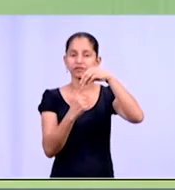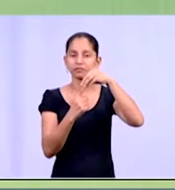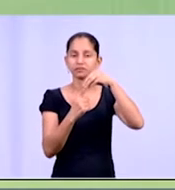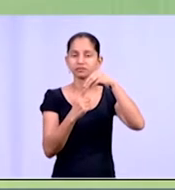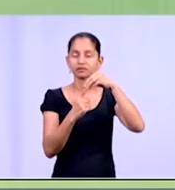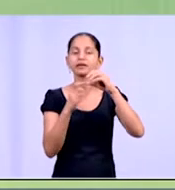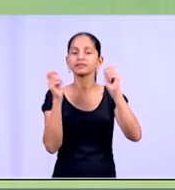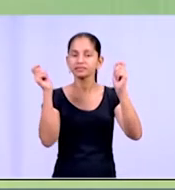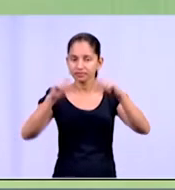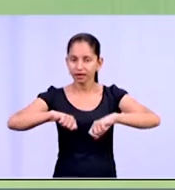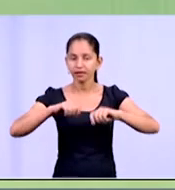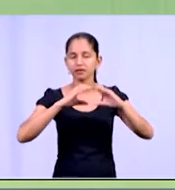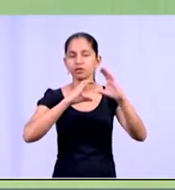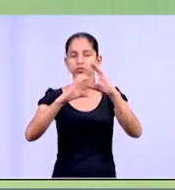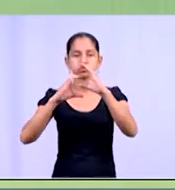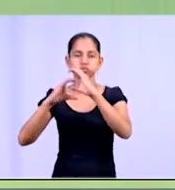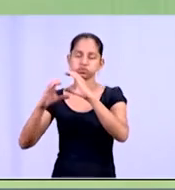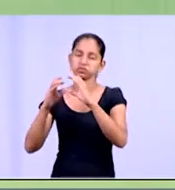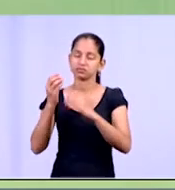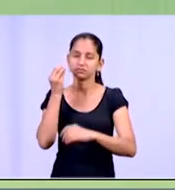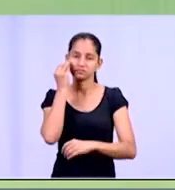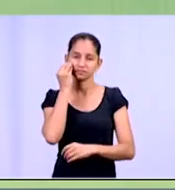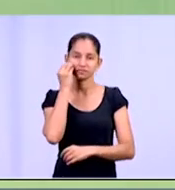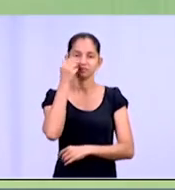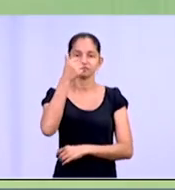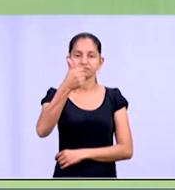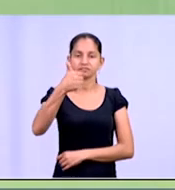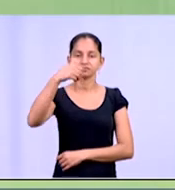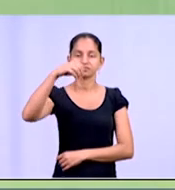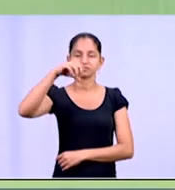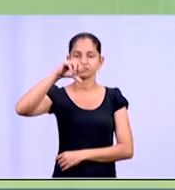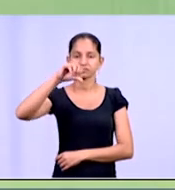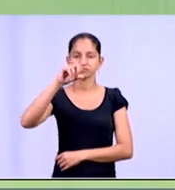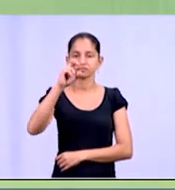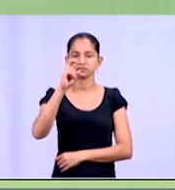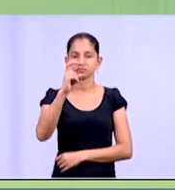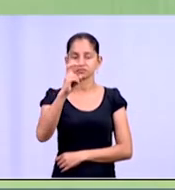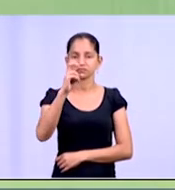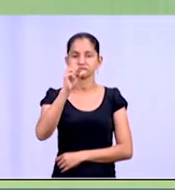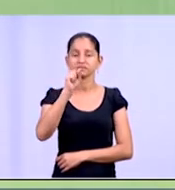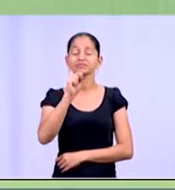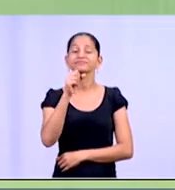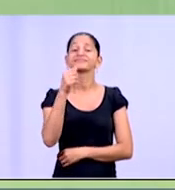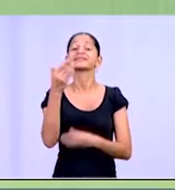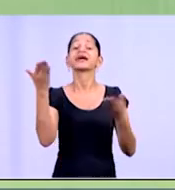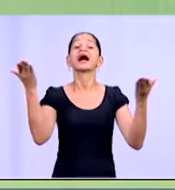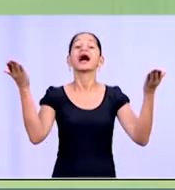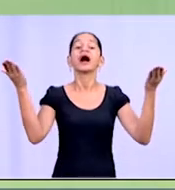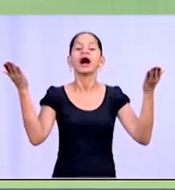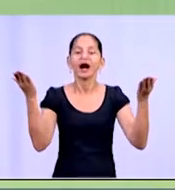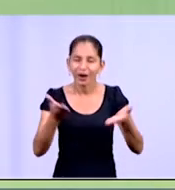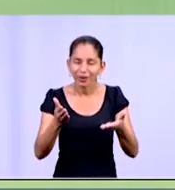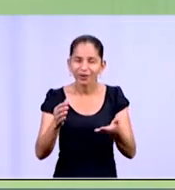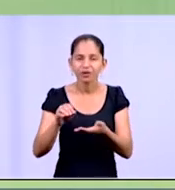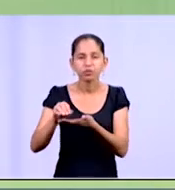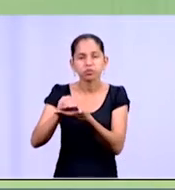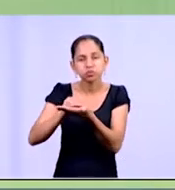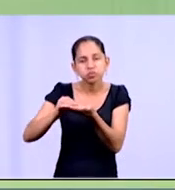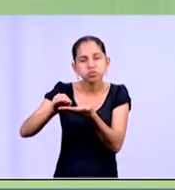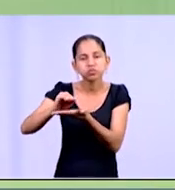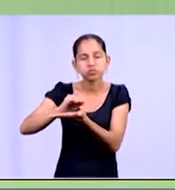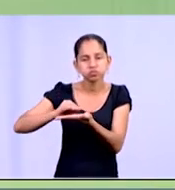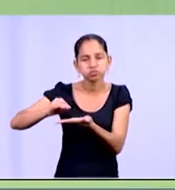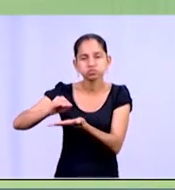né? O primeiro circuito integrado foi criado em 1958. Olha o mouse. A gente pensa um